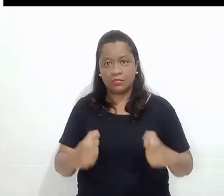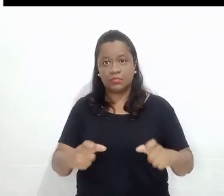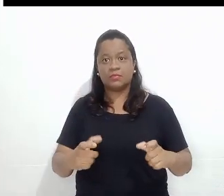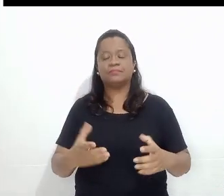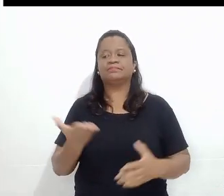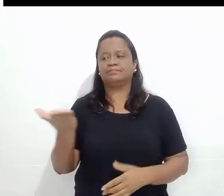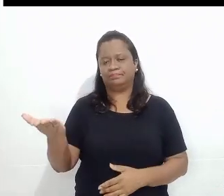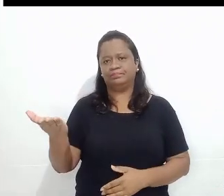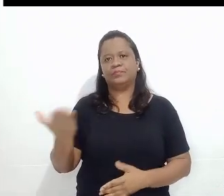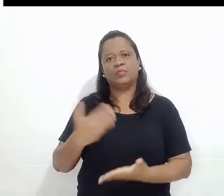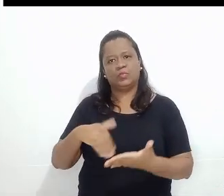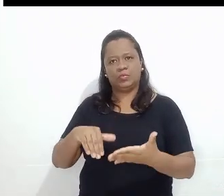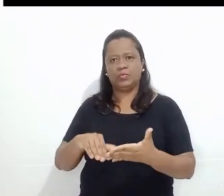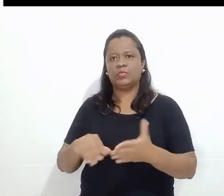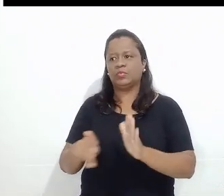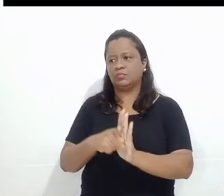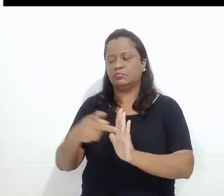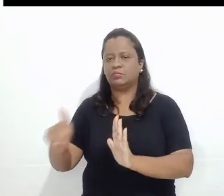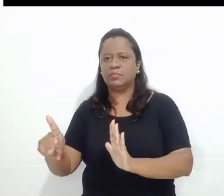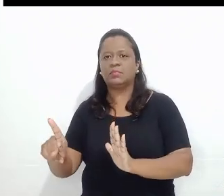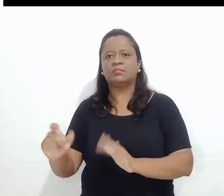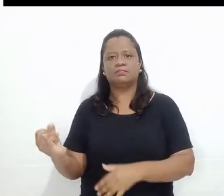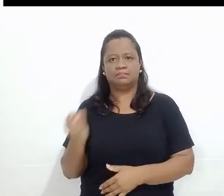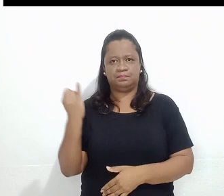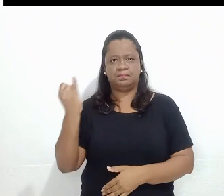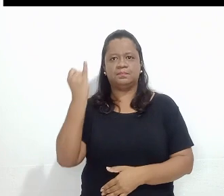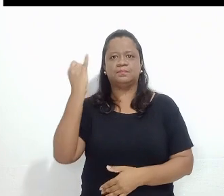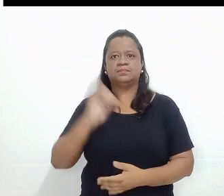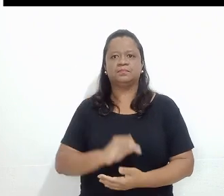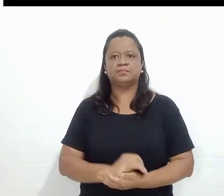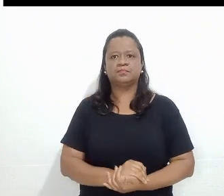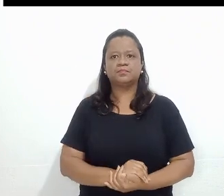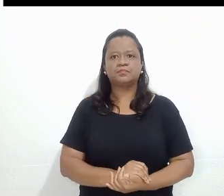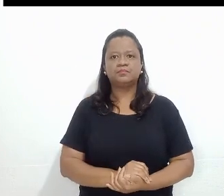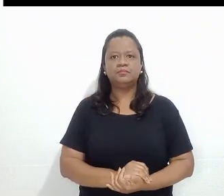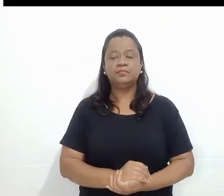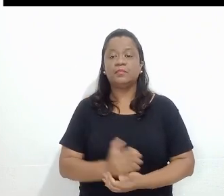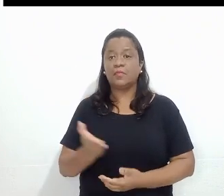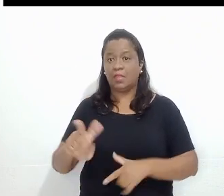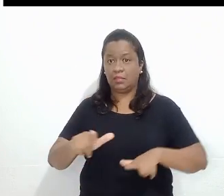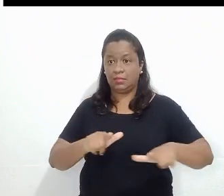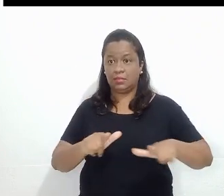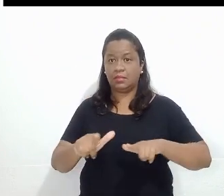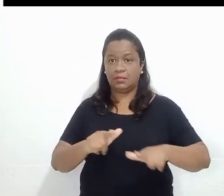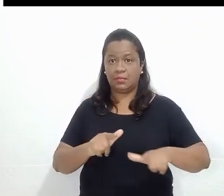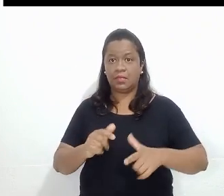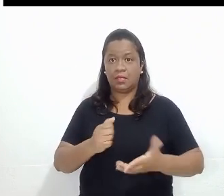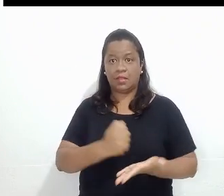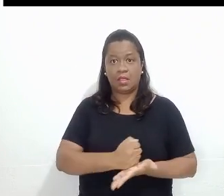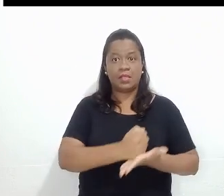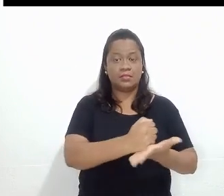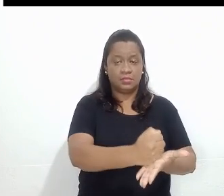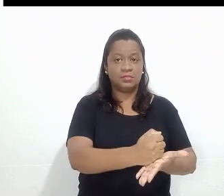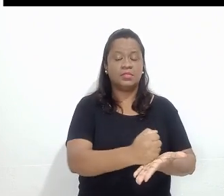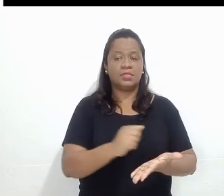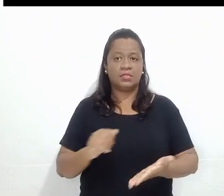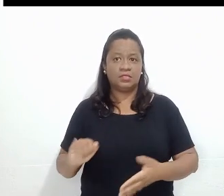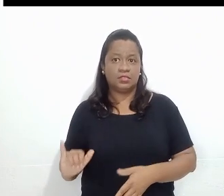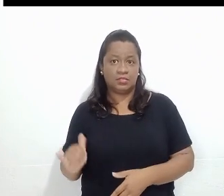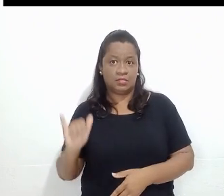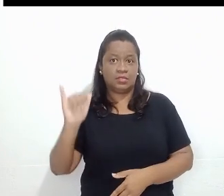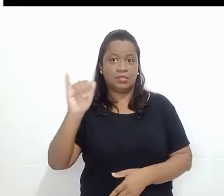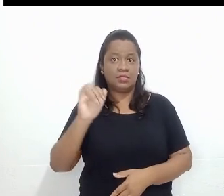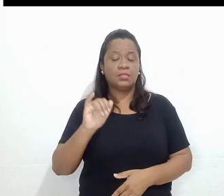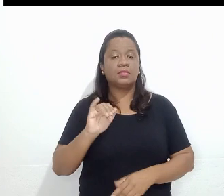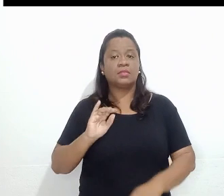ele, tá? E é importantíssimo. Ele trabalha com assistentes também, assistentes de elétrica, que ajudam ele